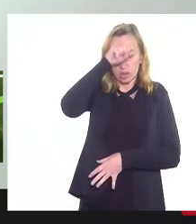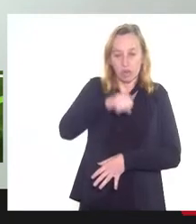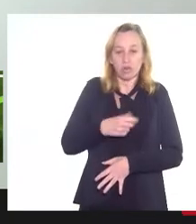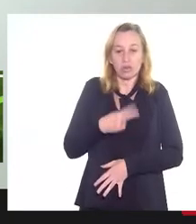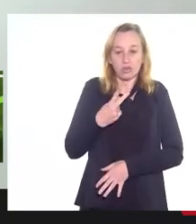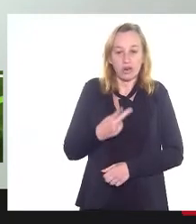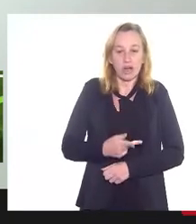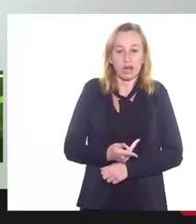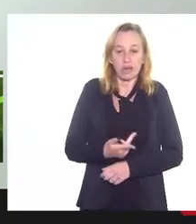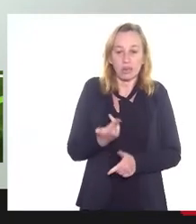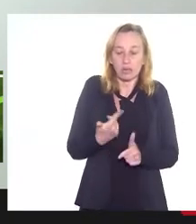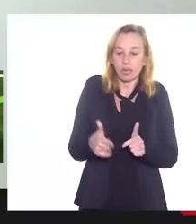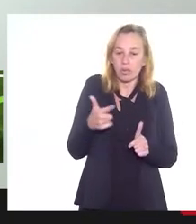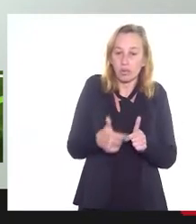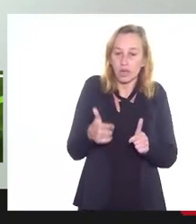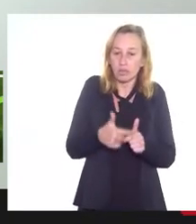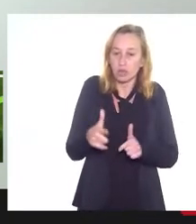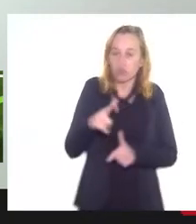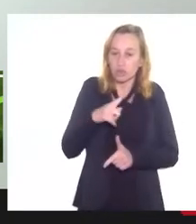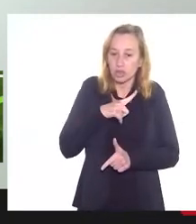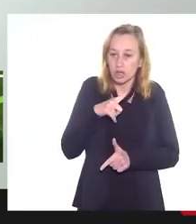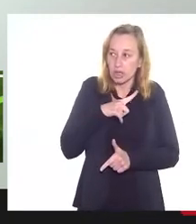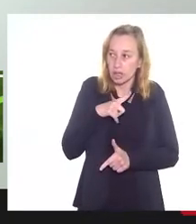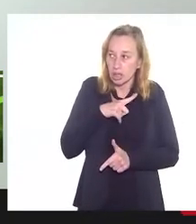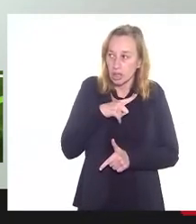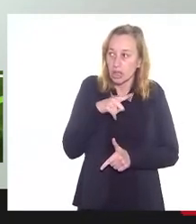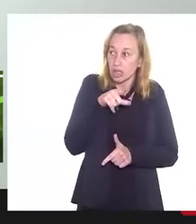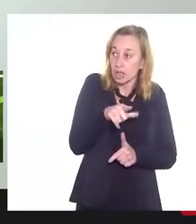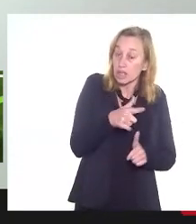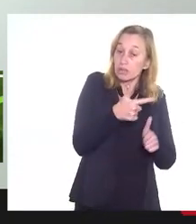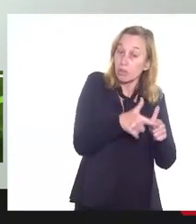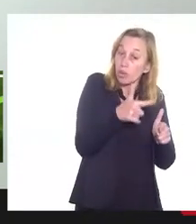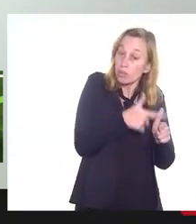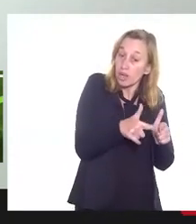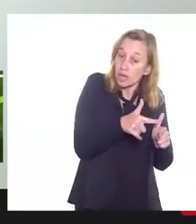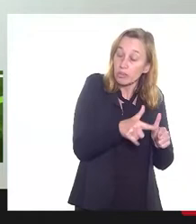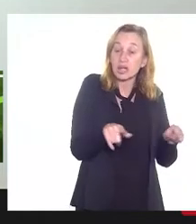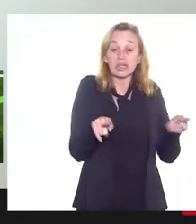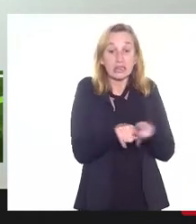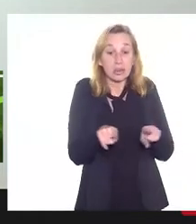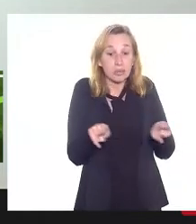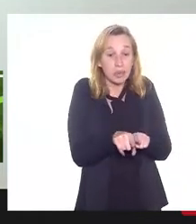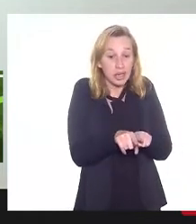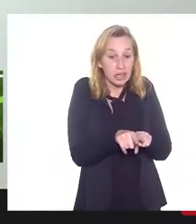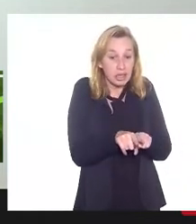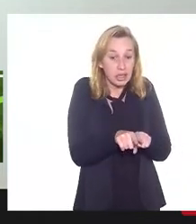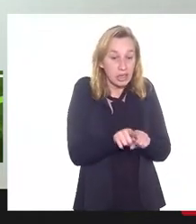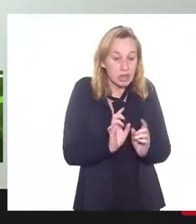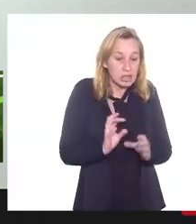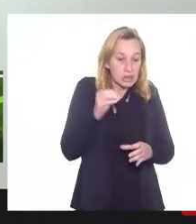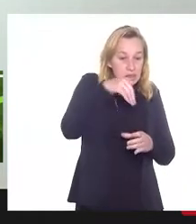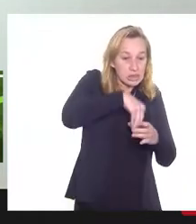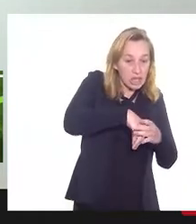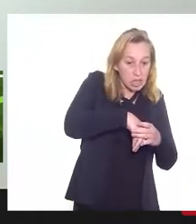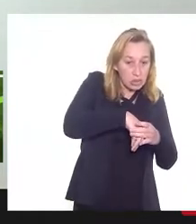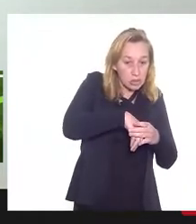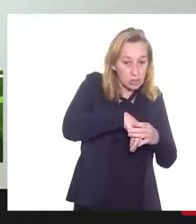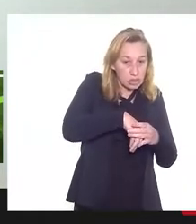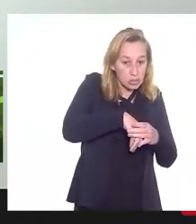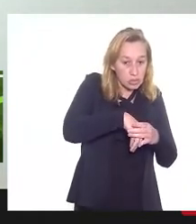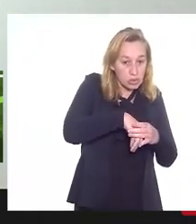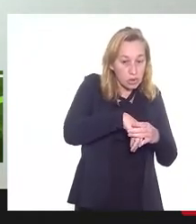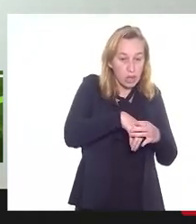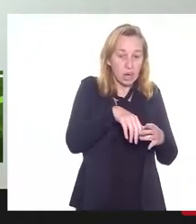há problemas e que esses problemas estão também instalados dentro dos